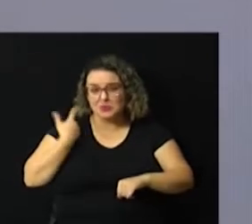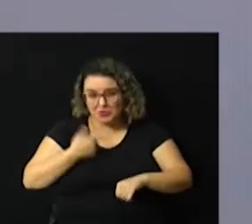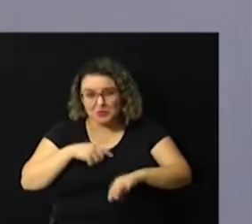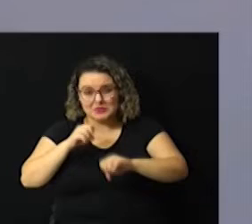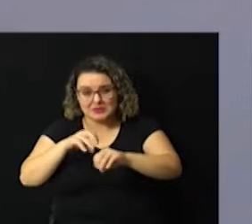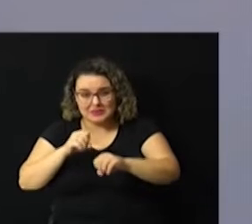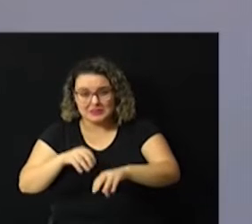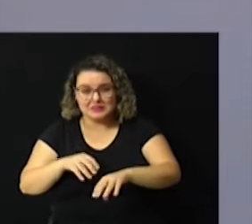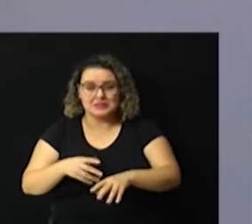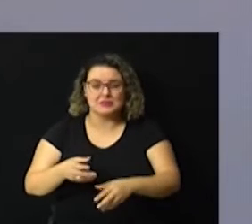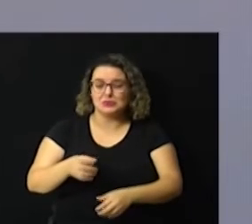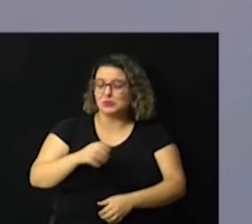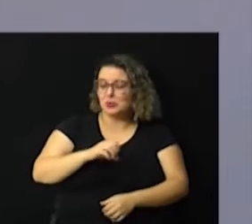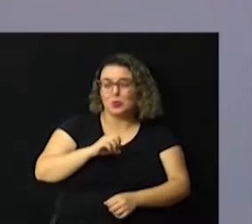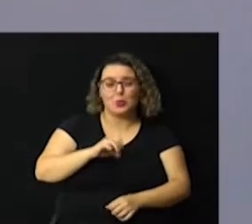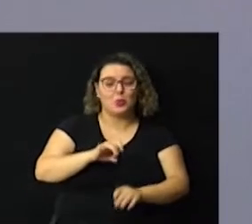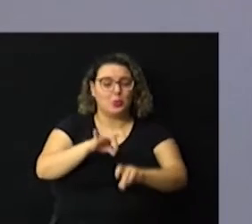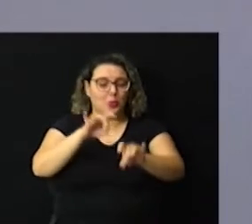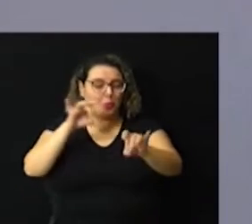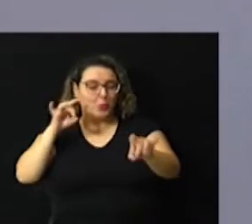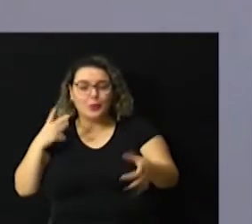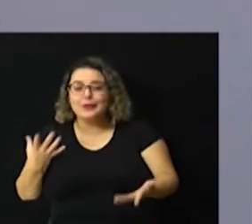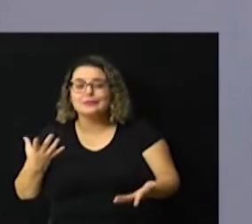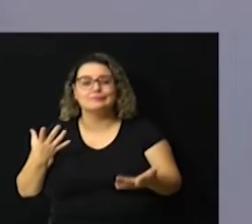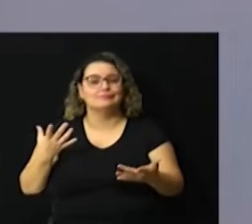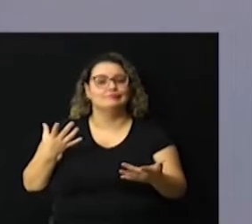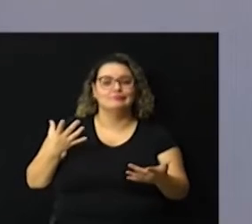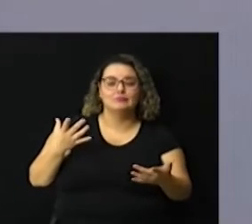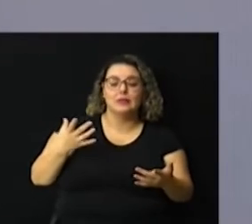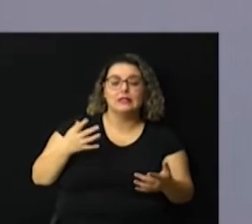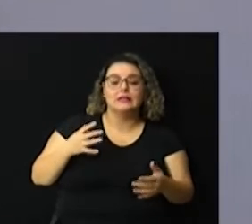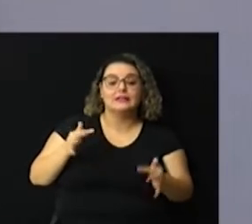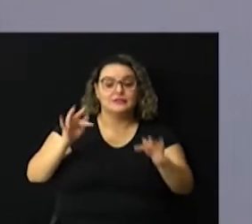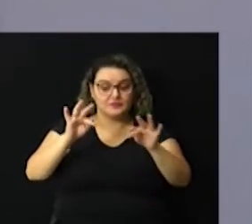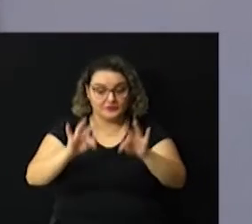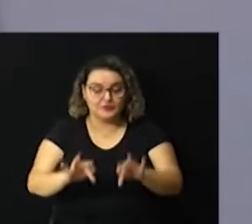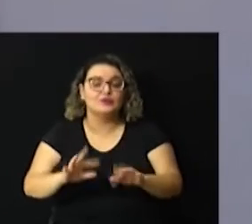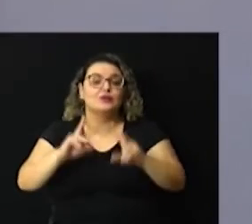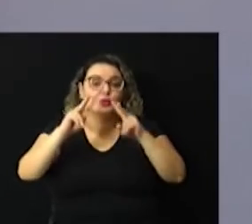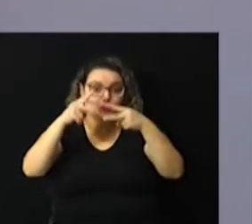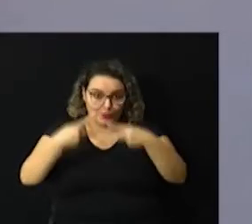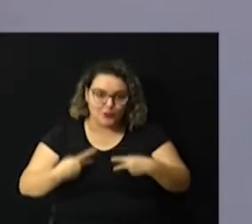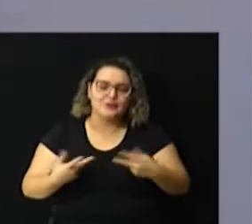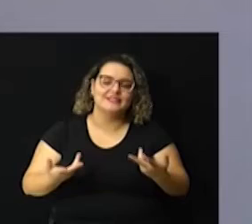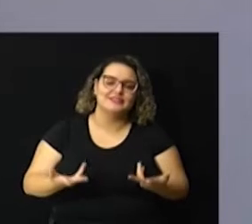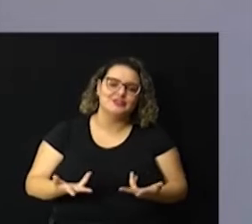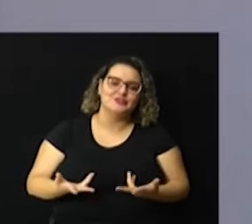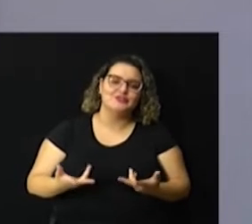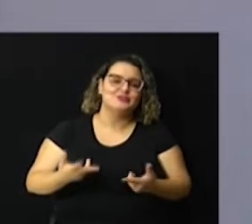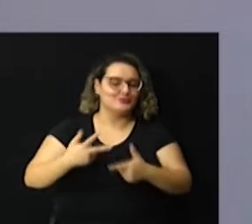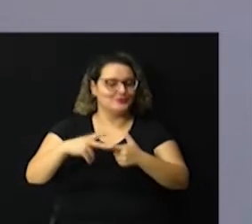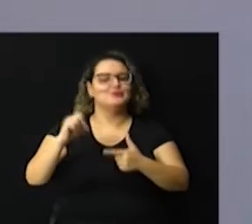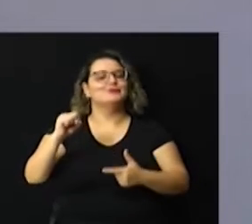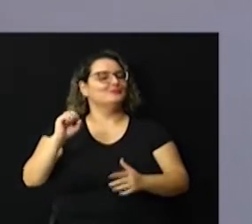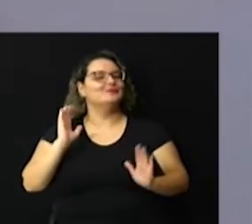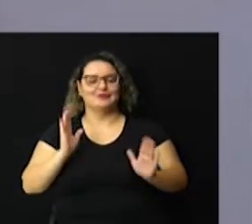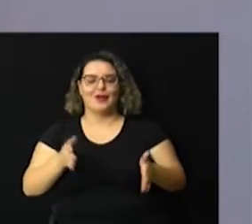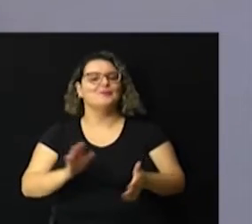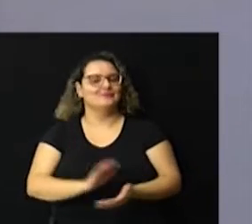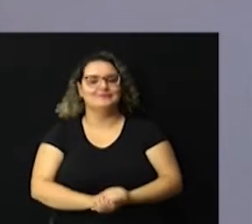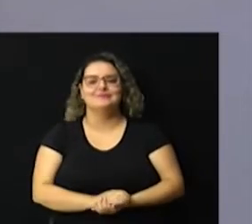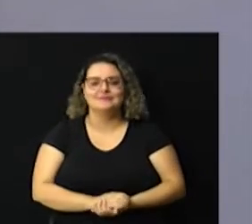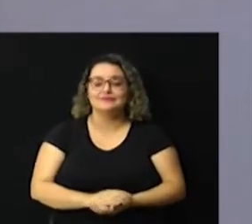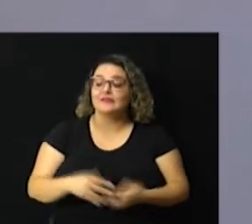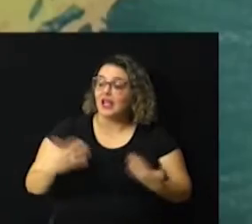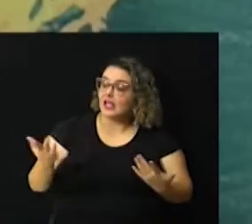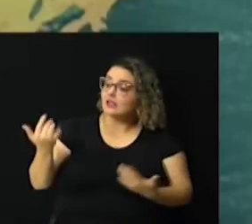ensino híbrido, aulas online, então só o fato de estar nessa final e de ter esse reconhecimento, eu já me sinto uma grande ganhadora.